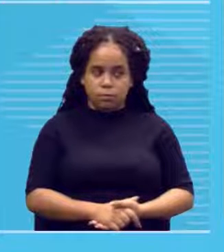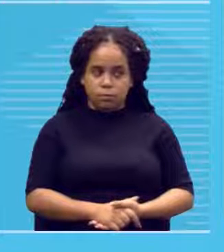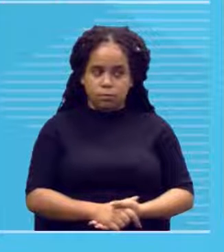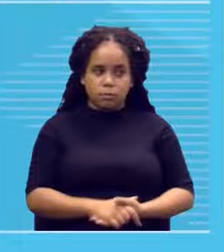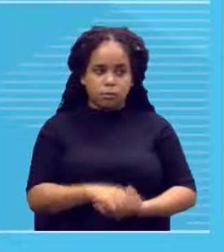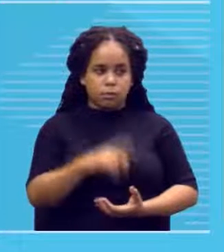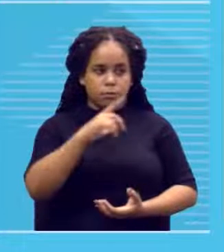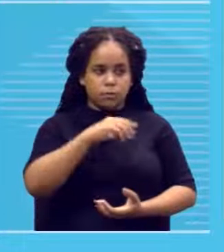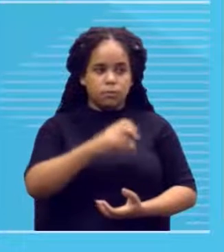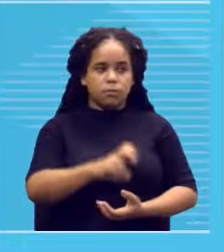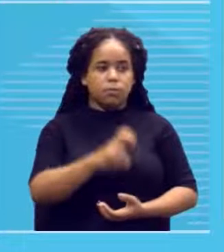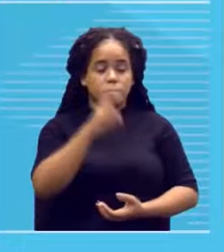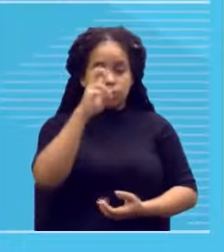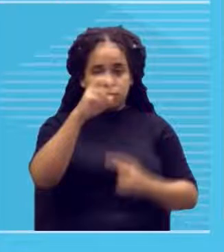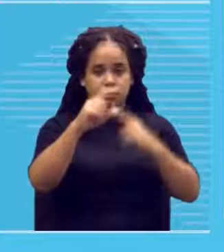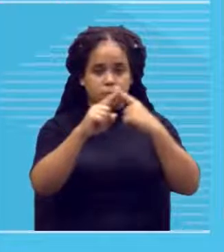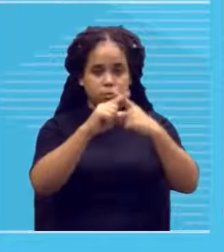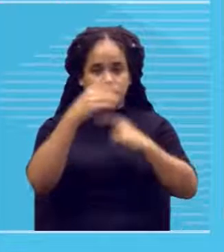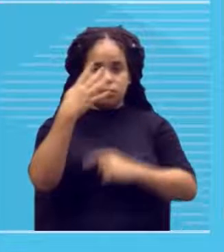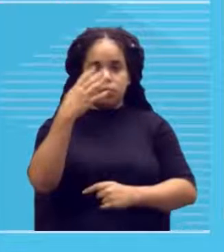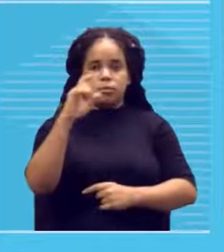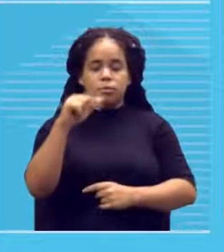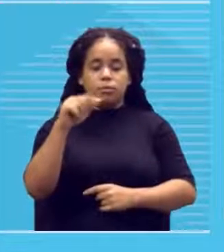cinco vezes quatro